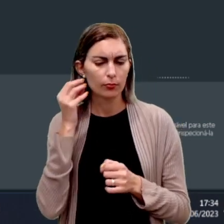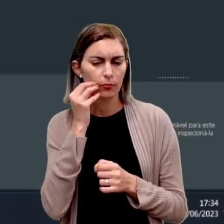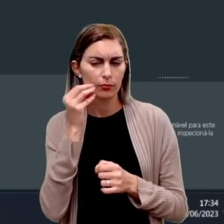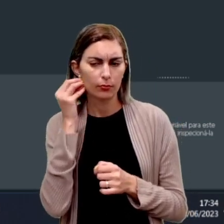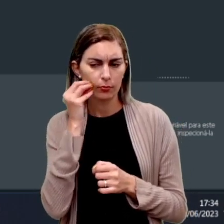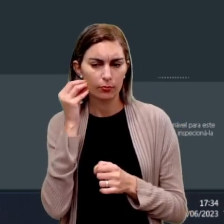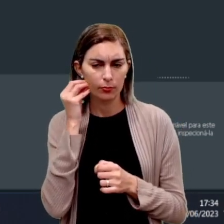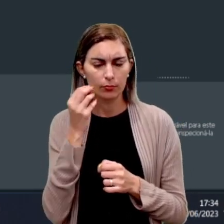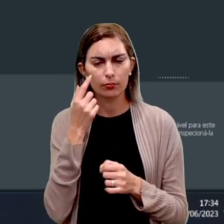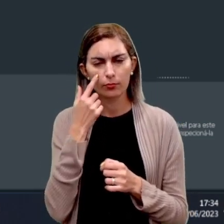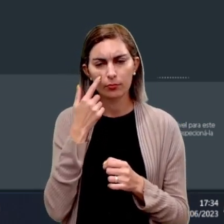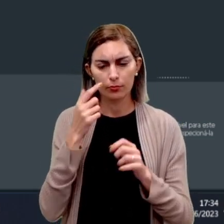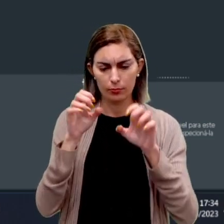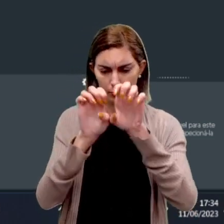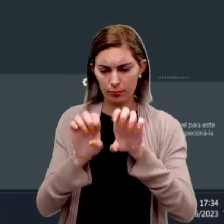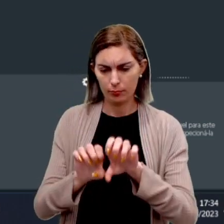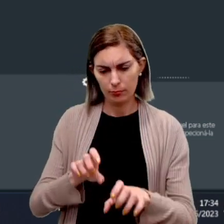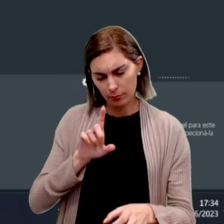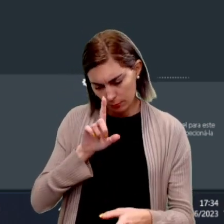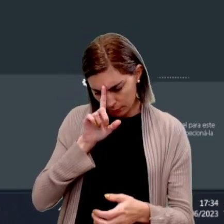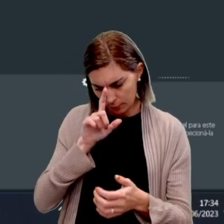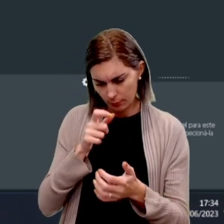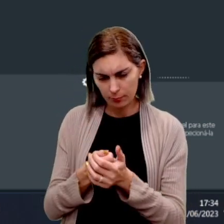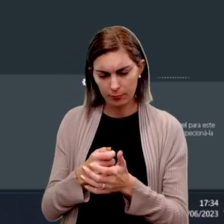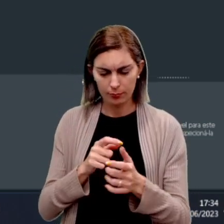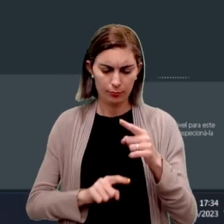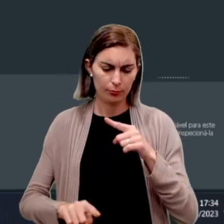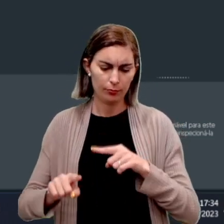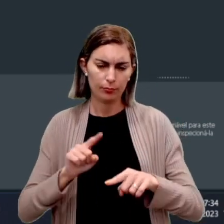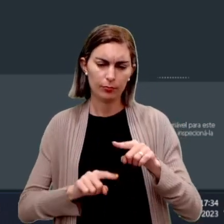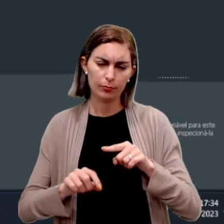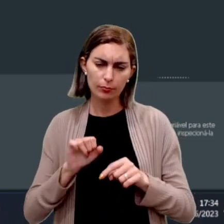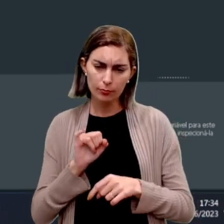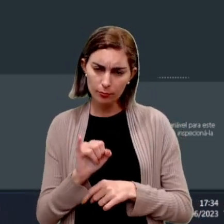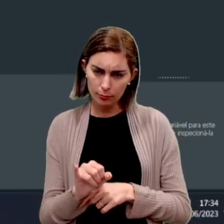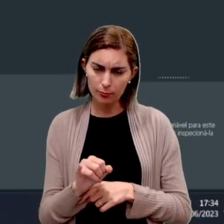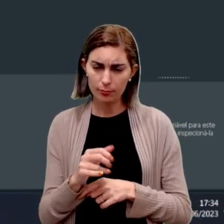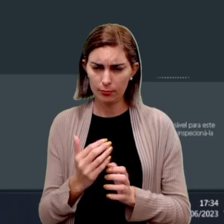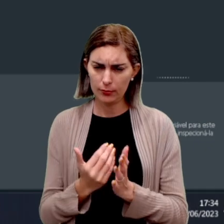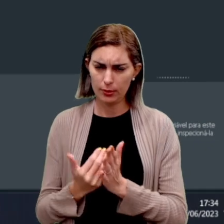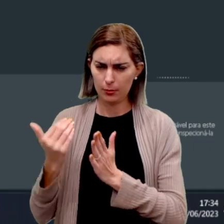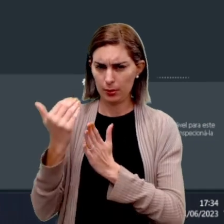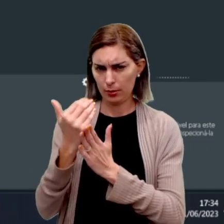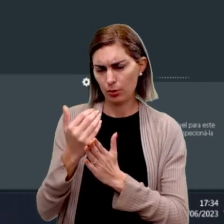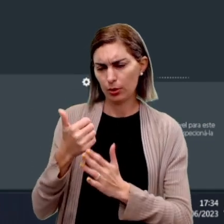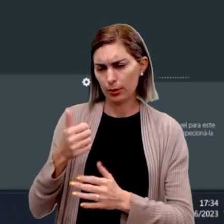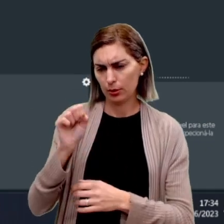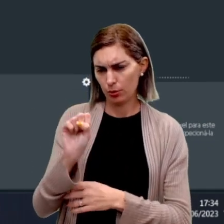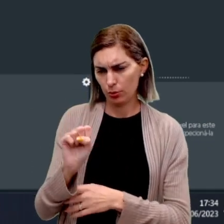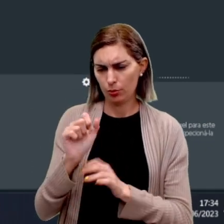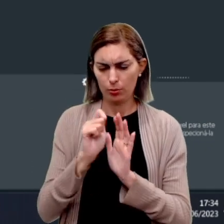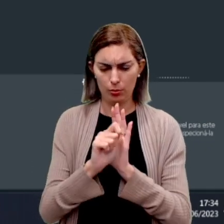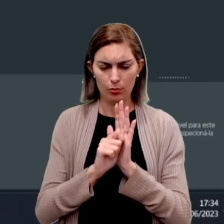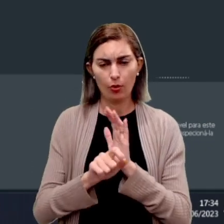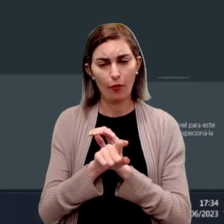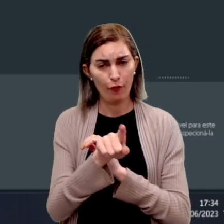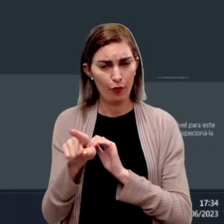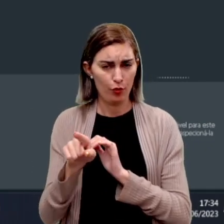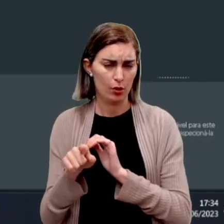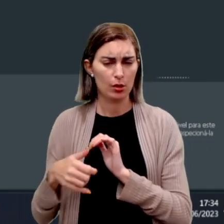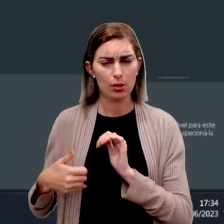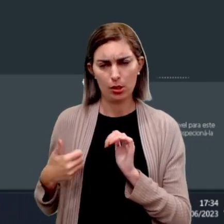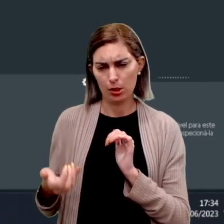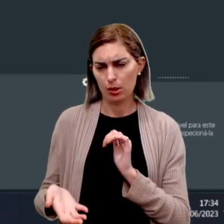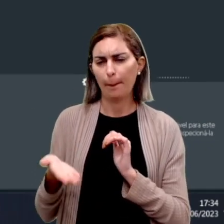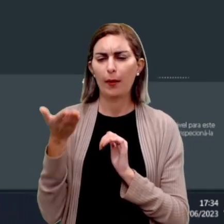olha a estrutura de decisão, a estrutura de controle. Se idade for maior que 18, ele escreve: você é maior